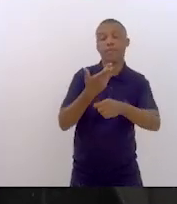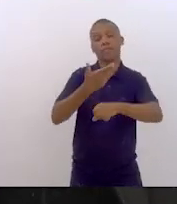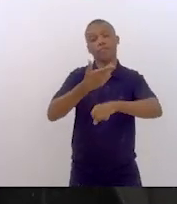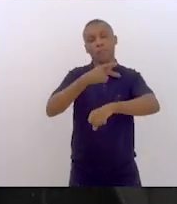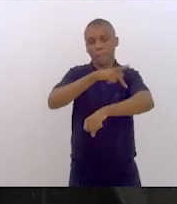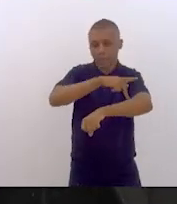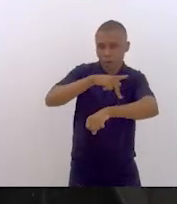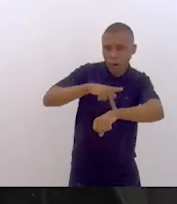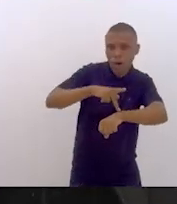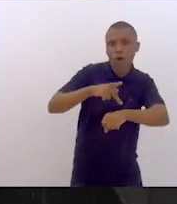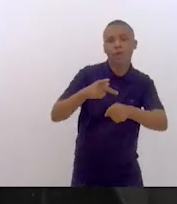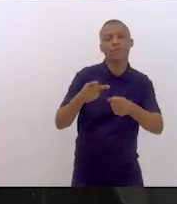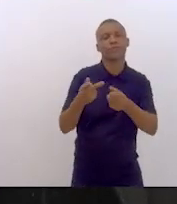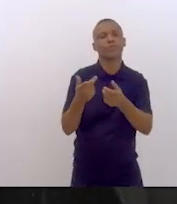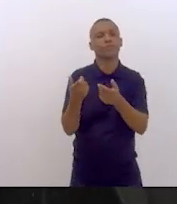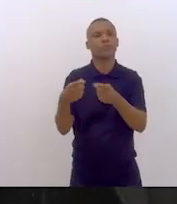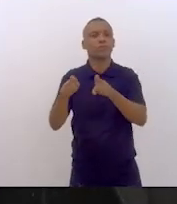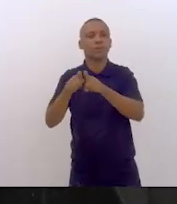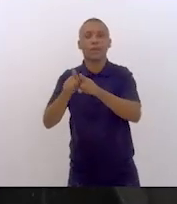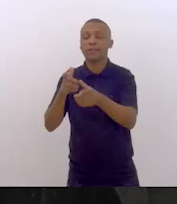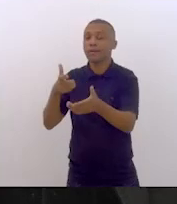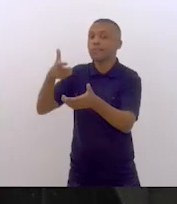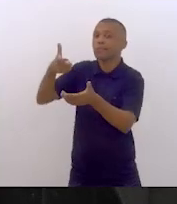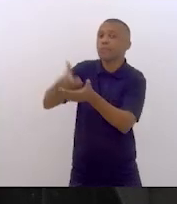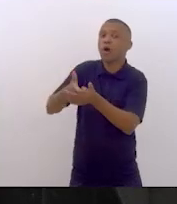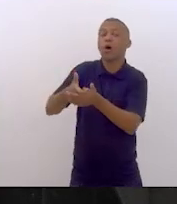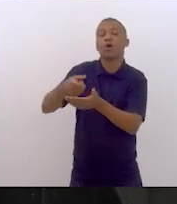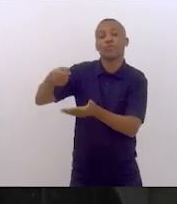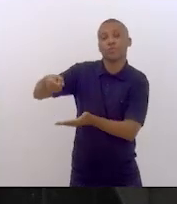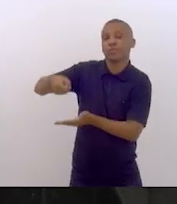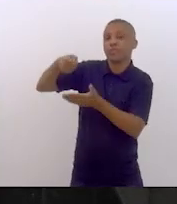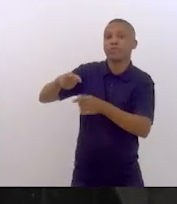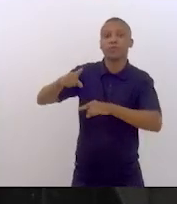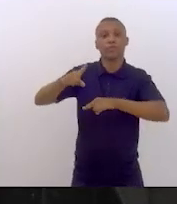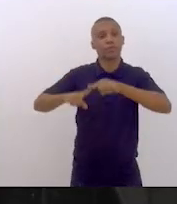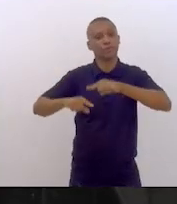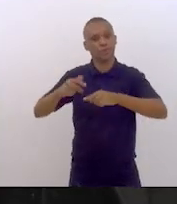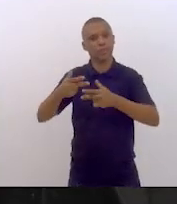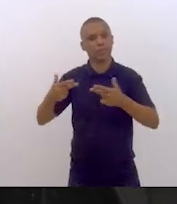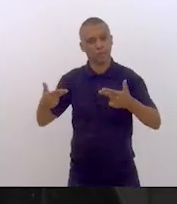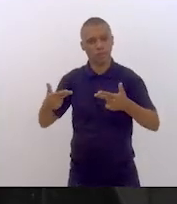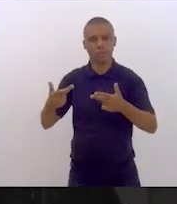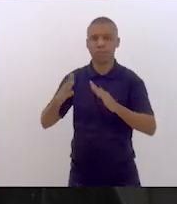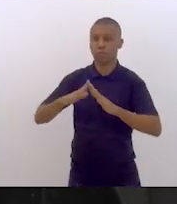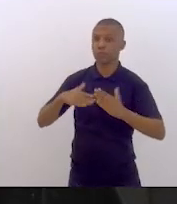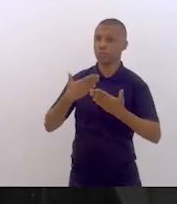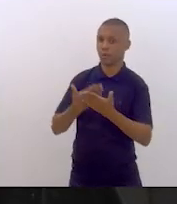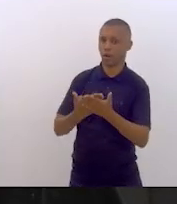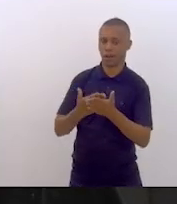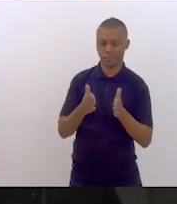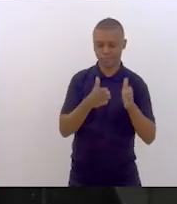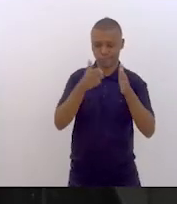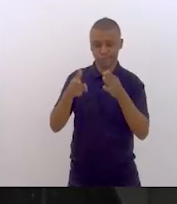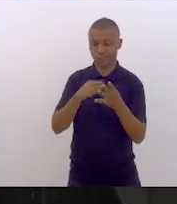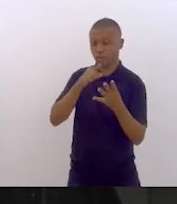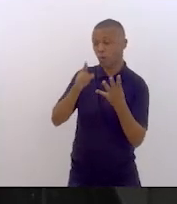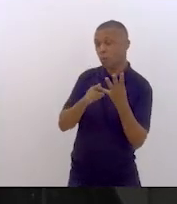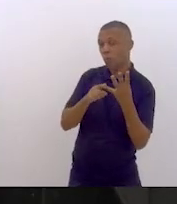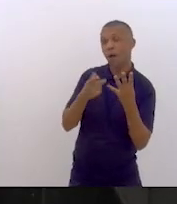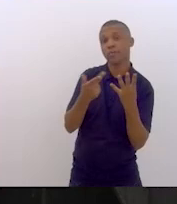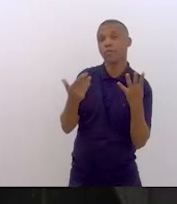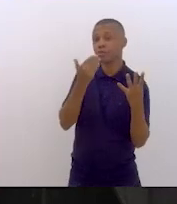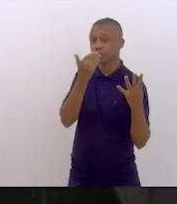livros e na aquisição de kit de material didático o quarto item